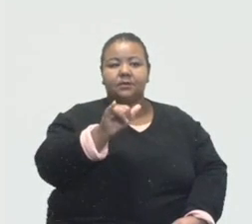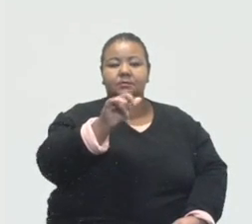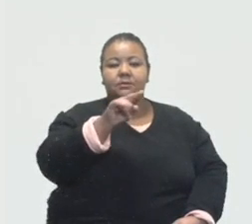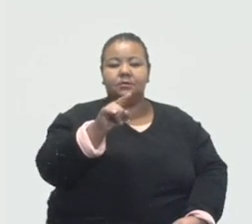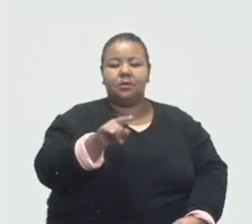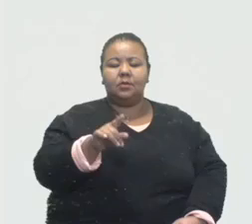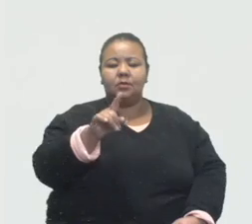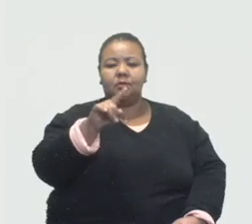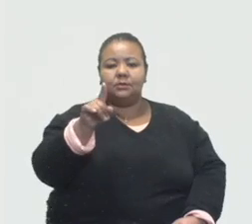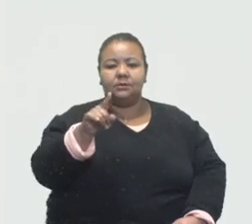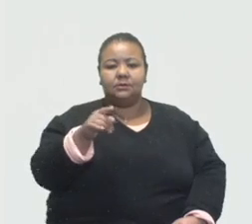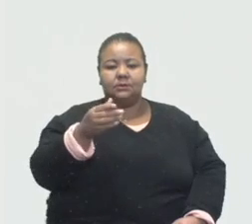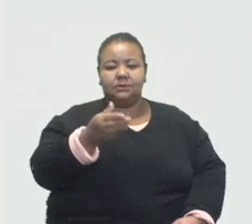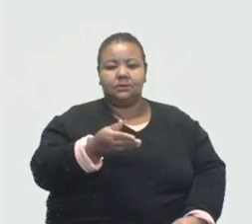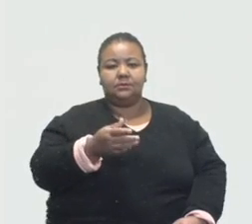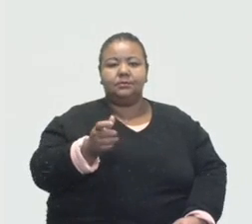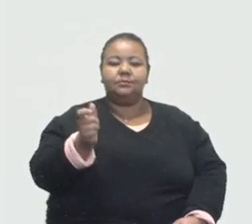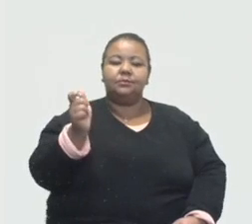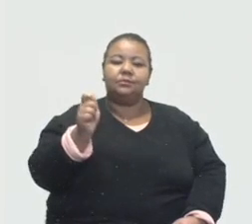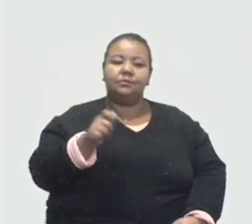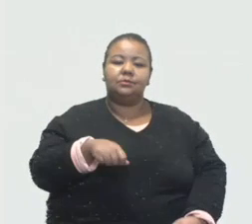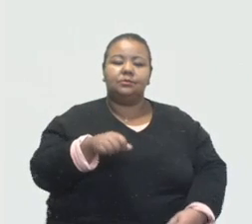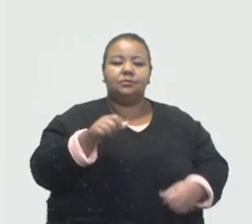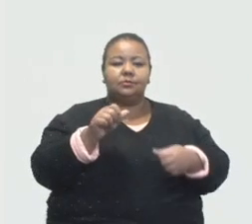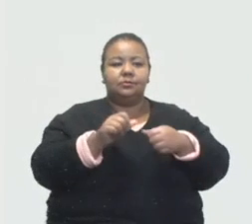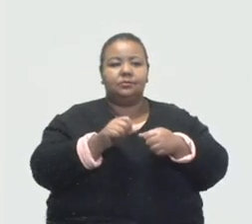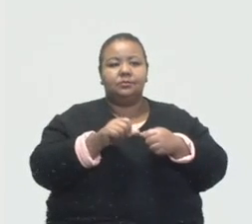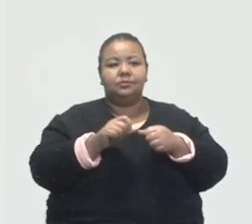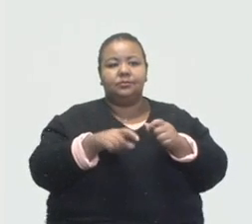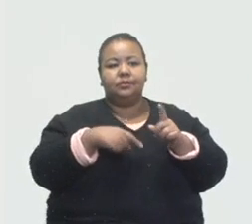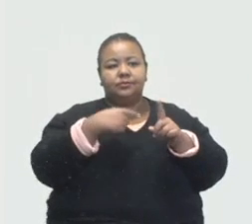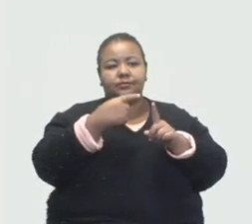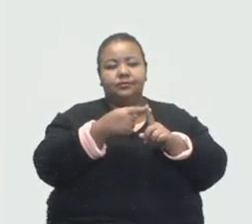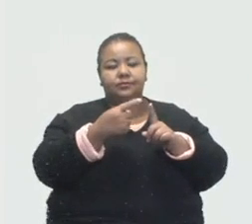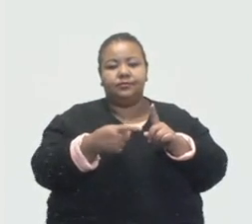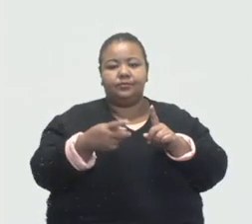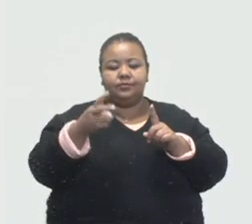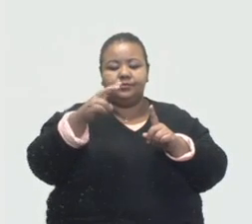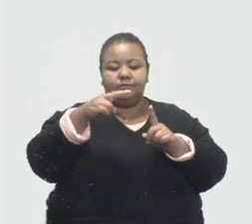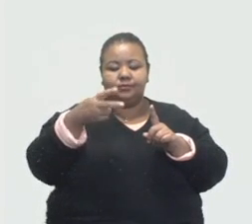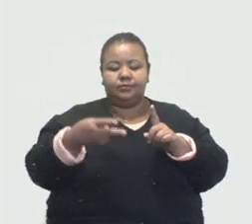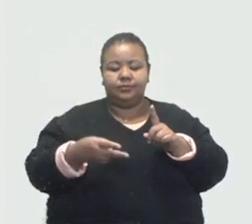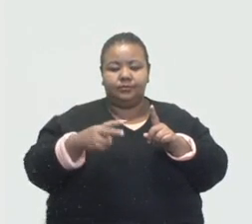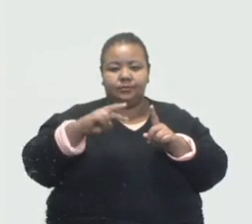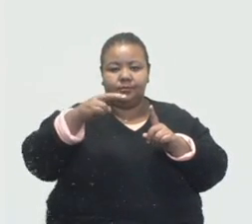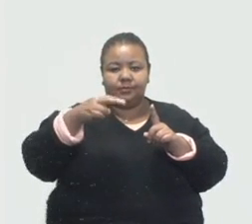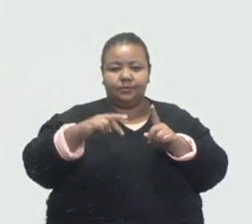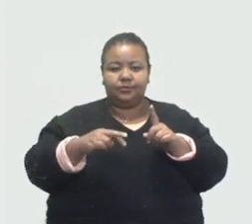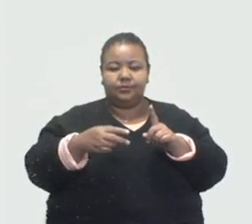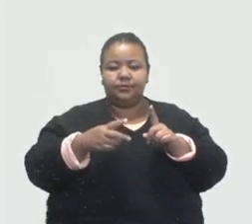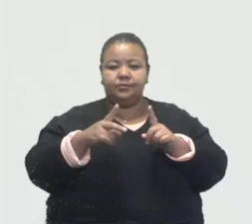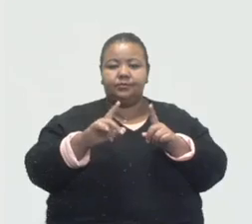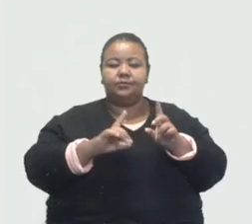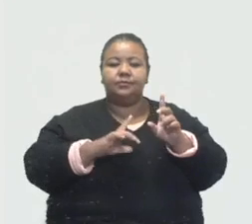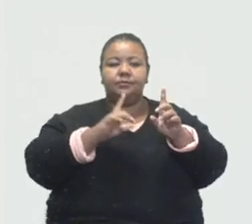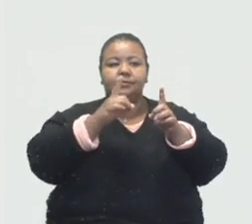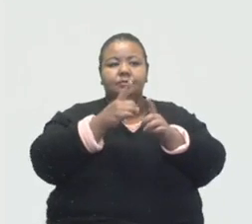isso, professora? A gente pode aqui realizar a adição dessas 2 equações, que você vai